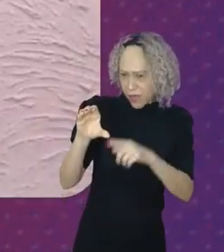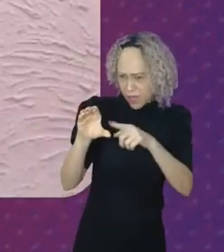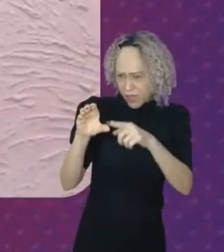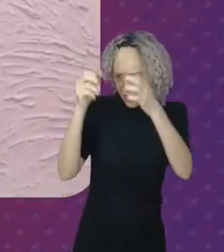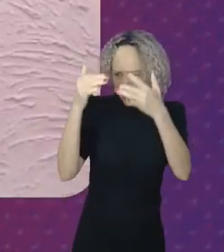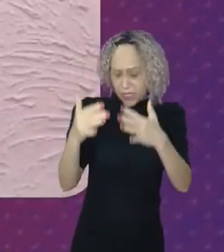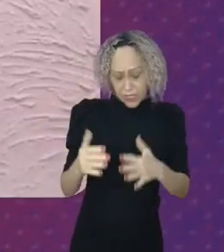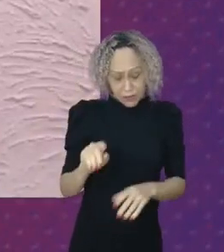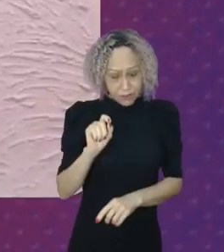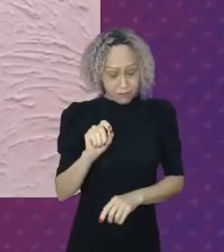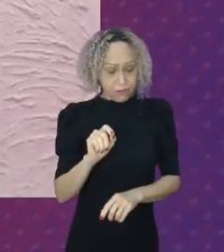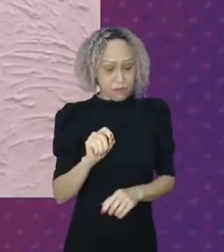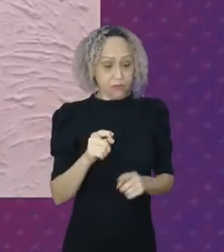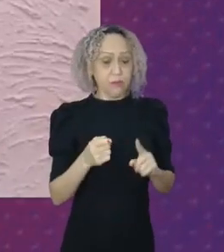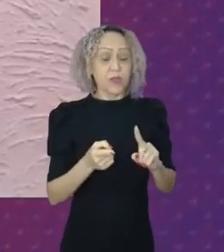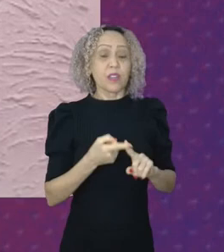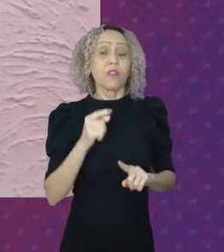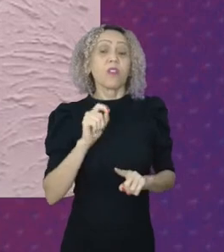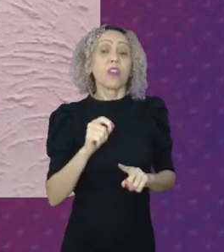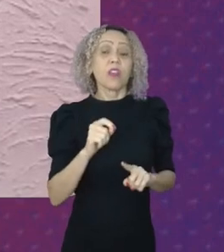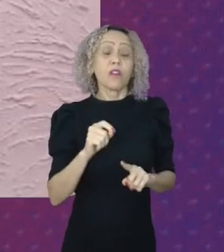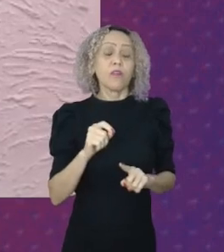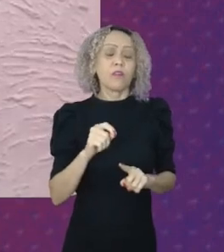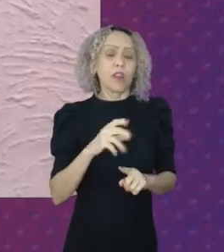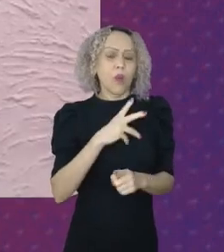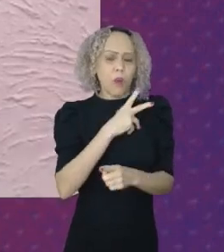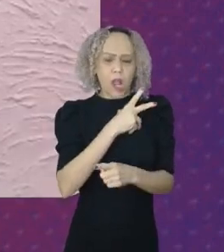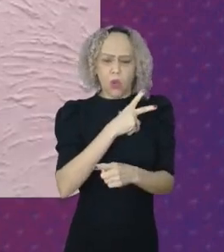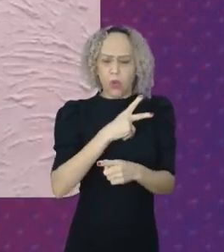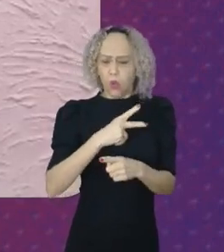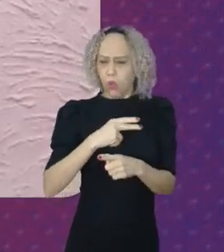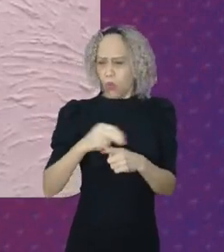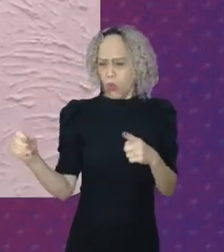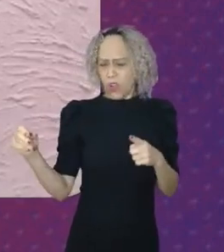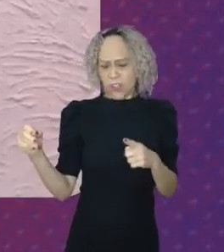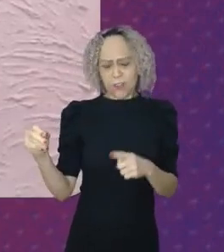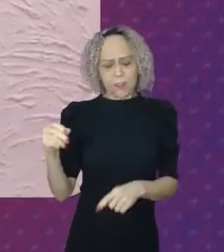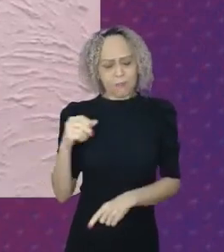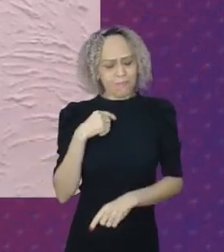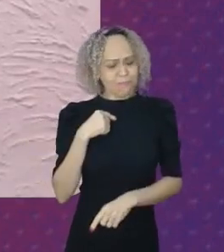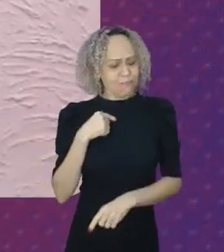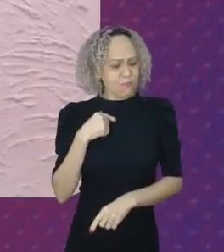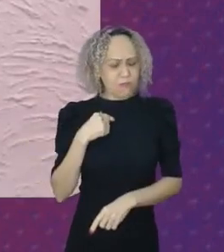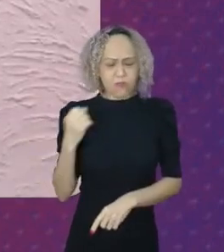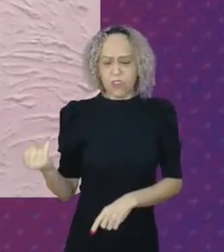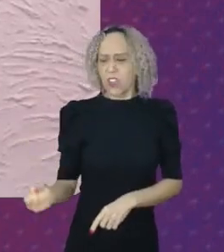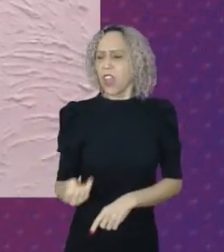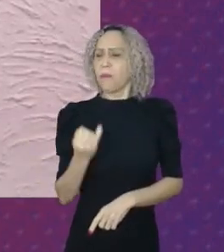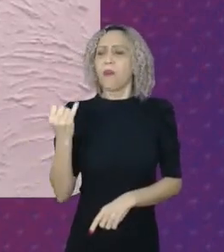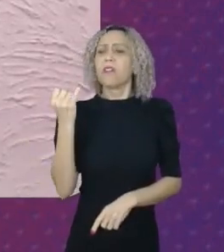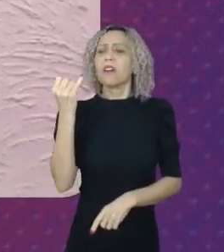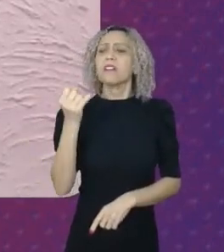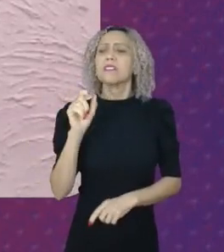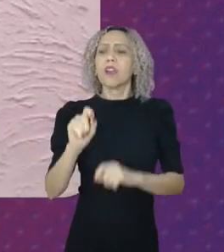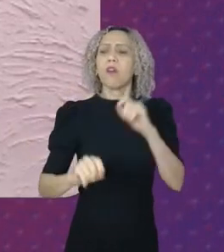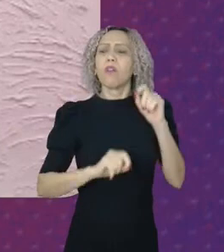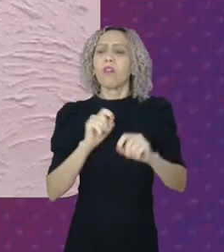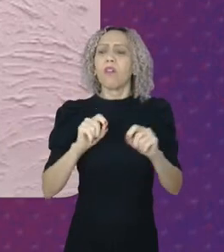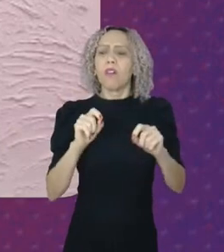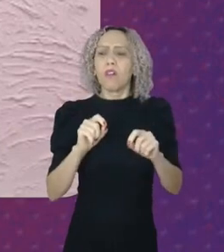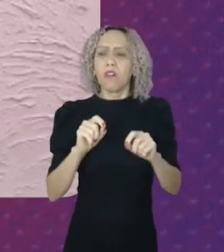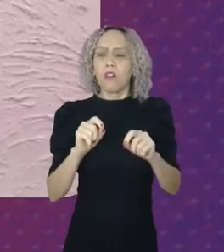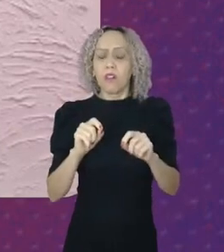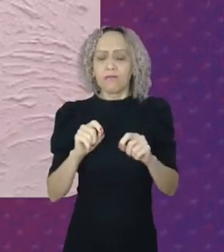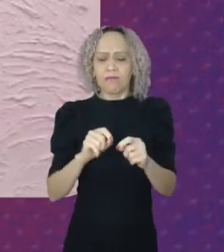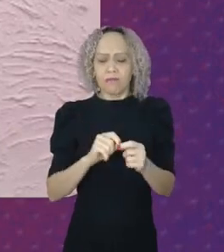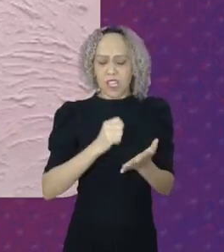de uma conquista muito importante, que foi a implementação da carteira